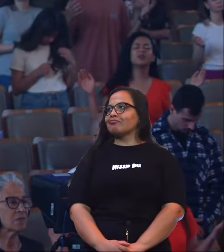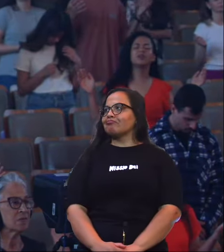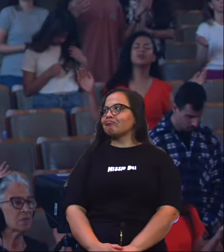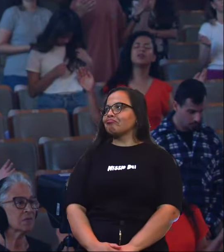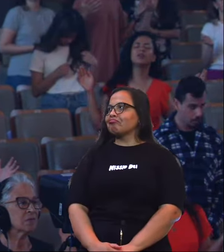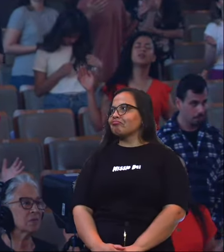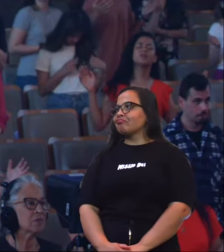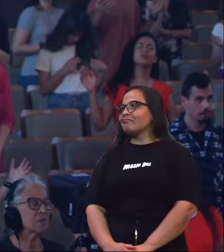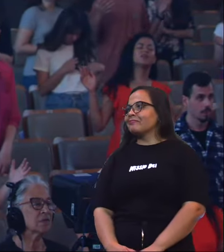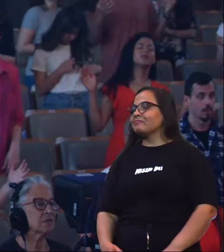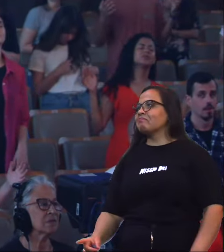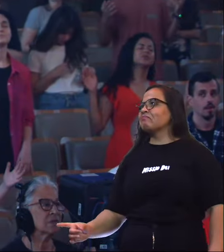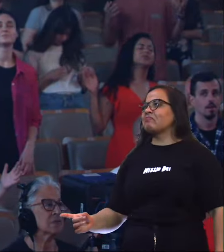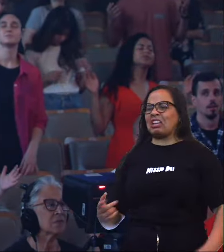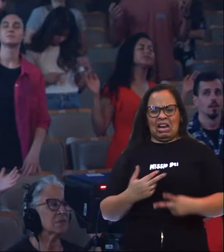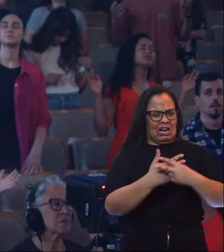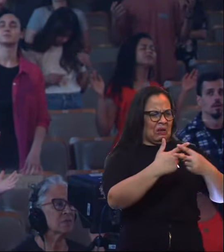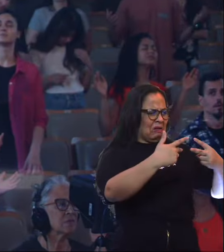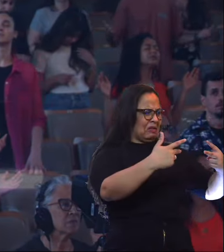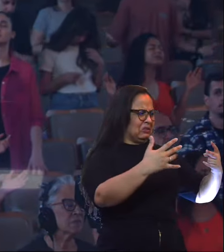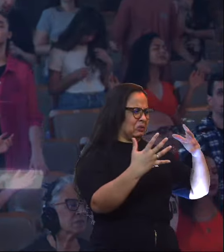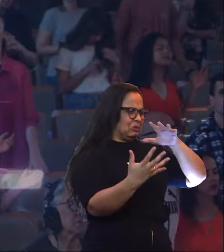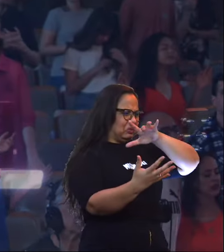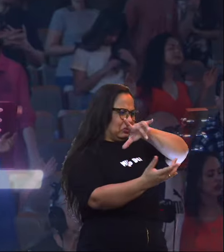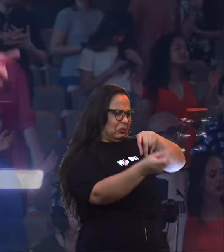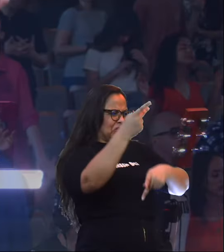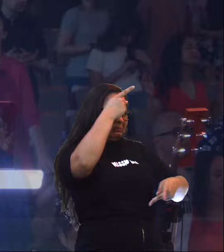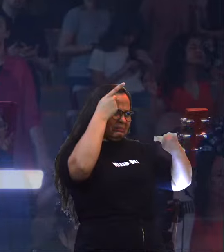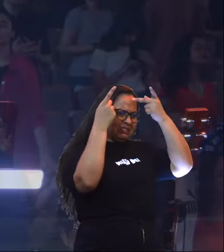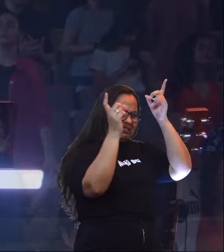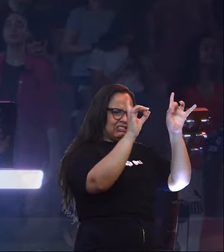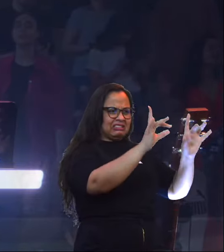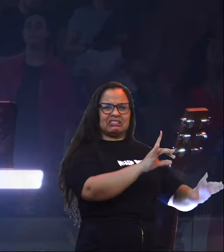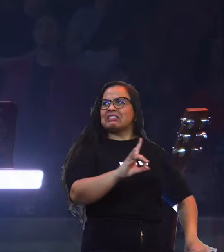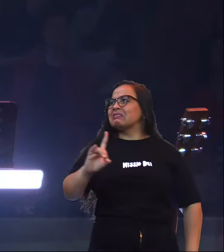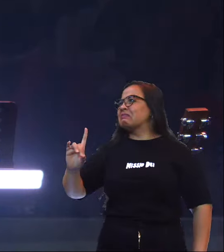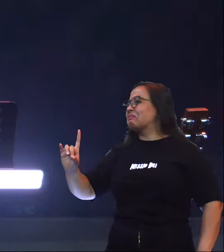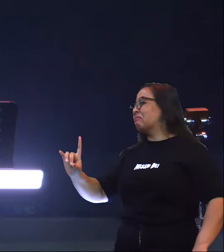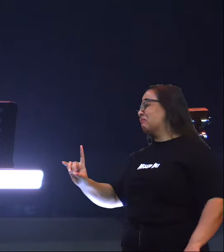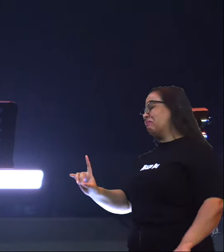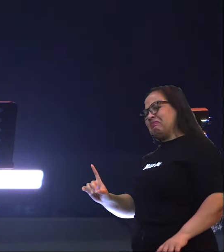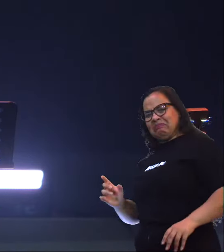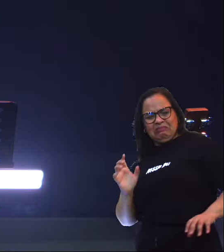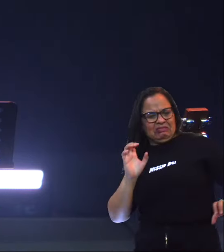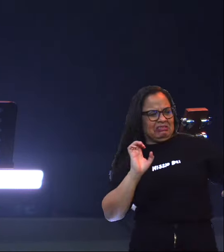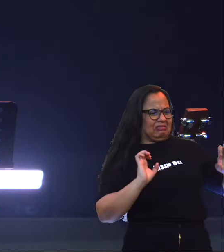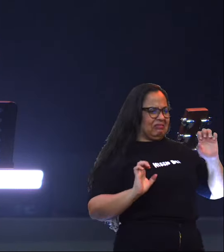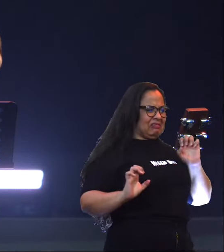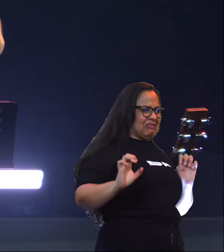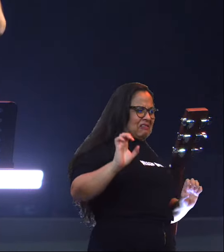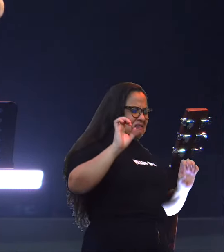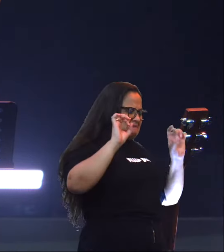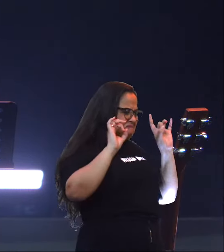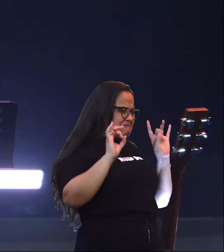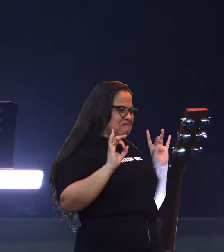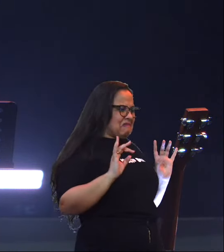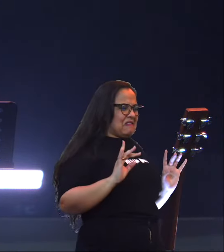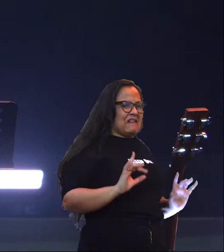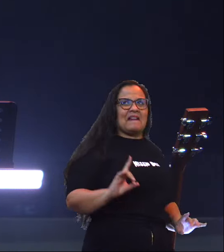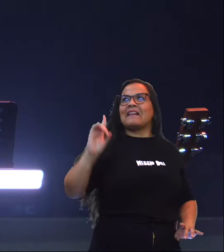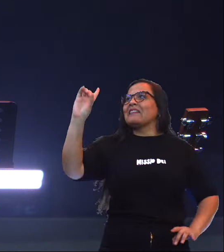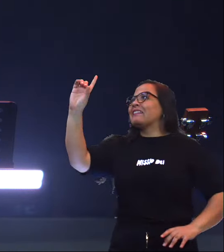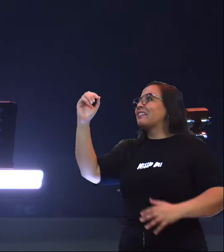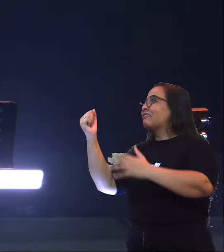Eu não quero ninguém mais, eu não quero nada mais.